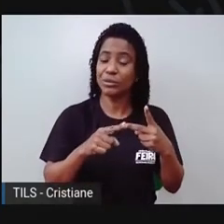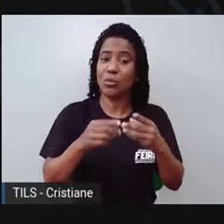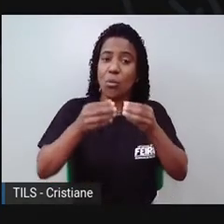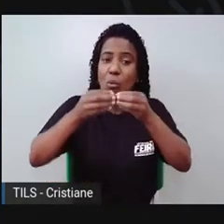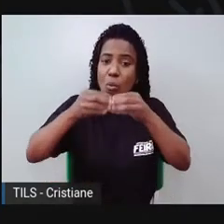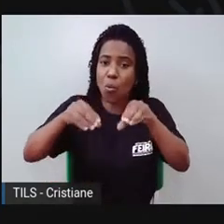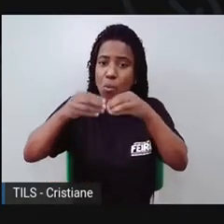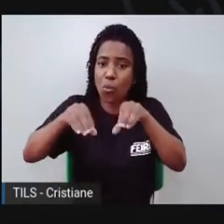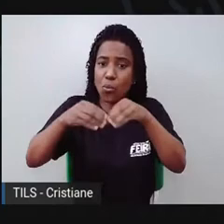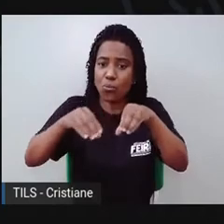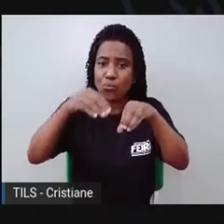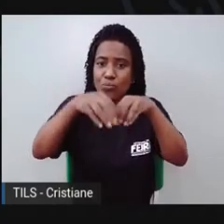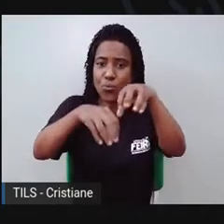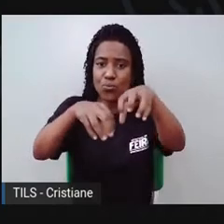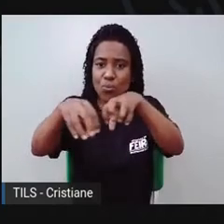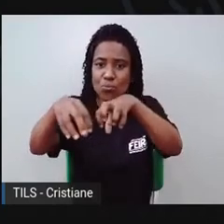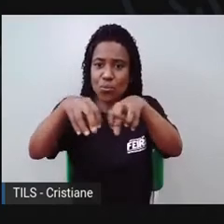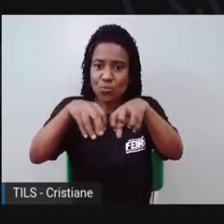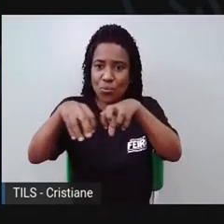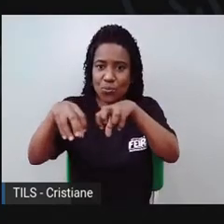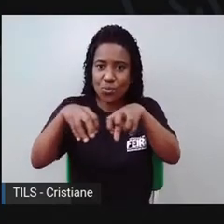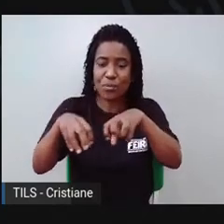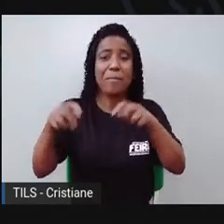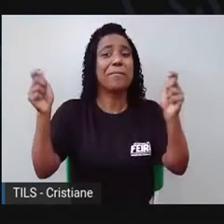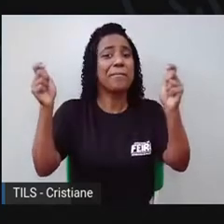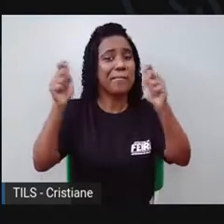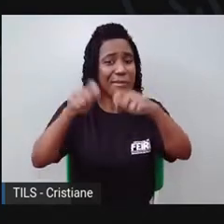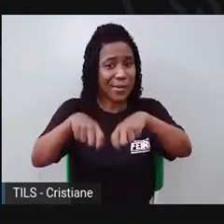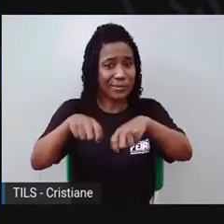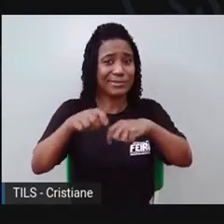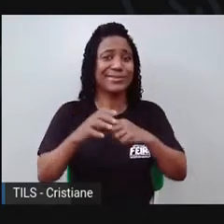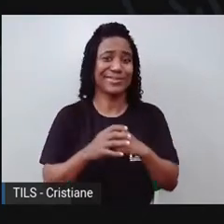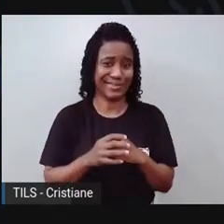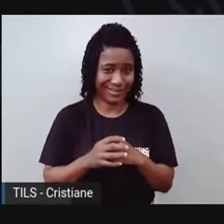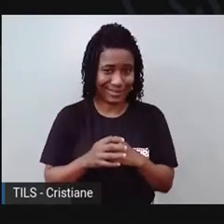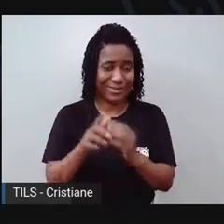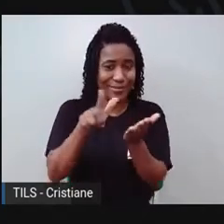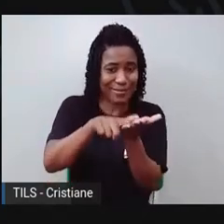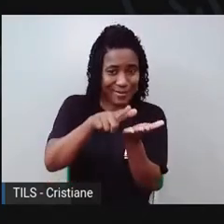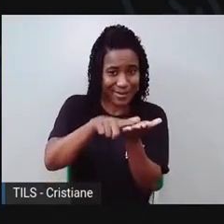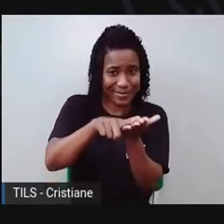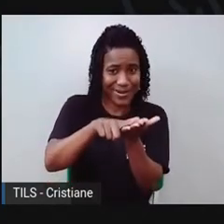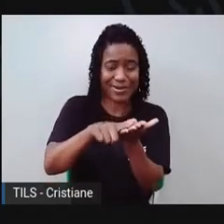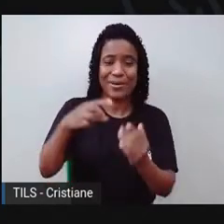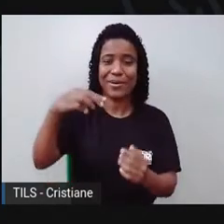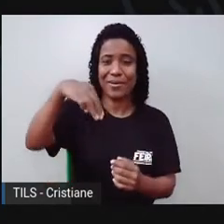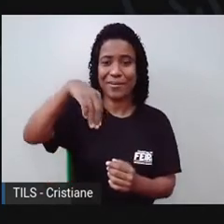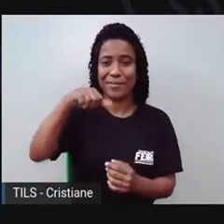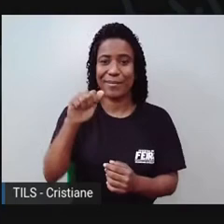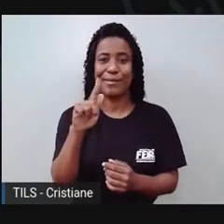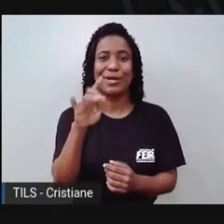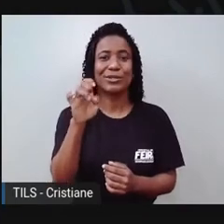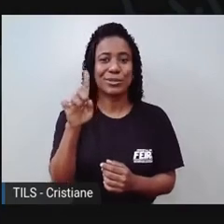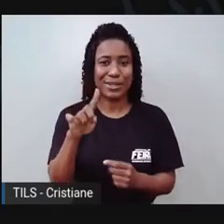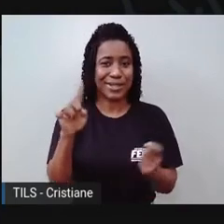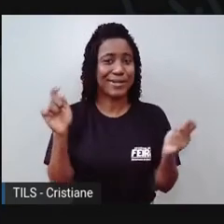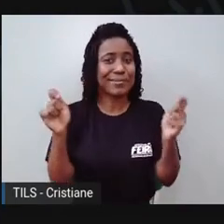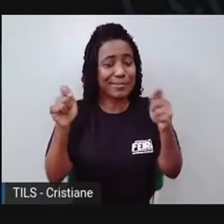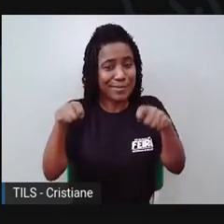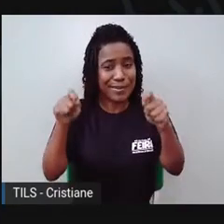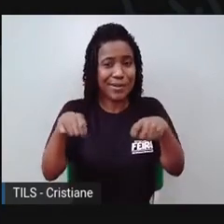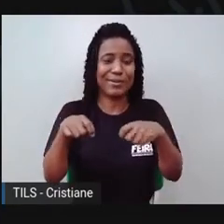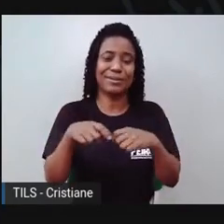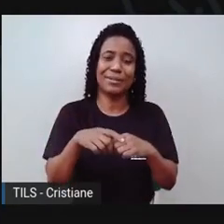que vem com ovos. Tudo para fazer papel machê. Não precisa ser propriamente O papel higiênico. A mamãe